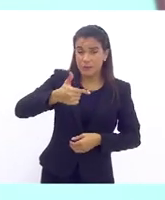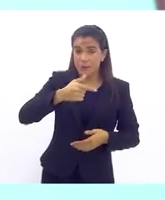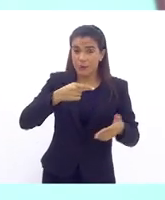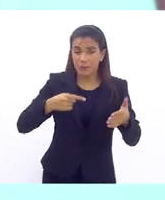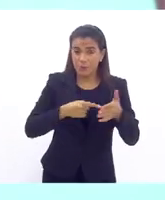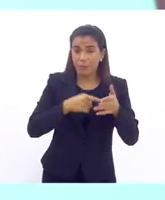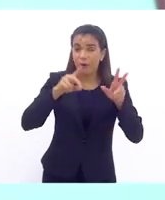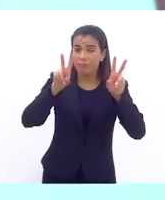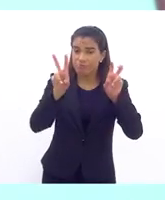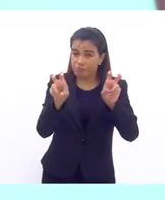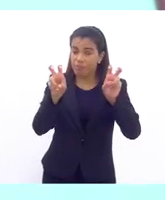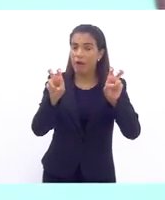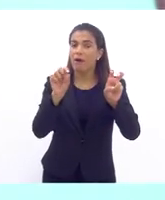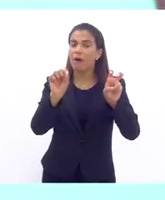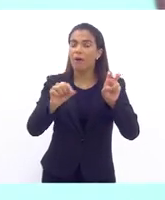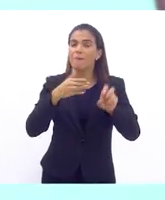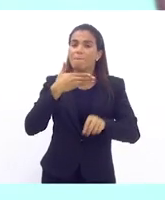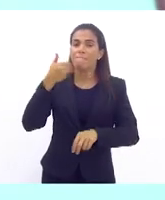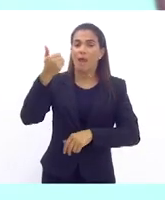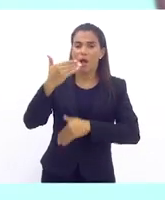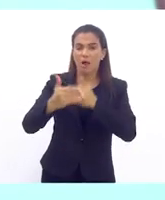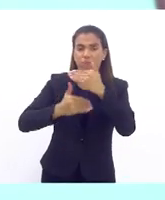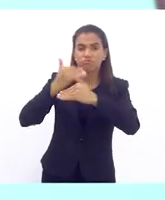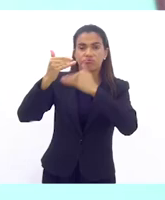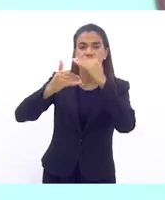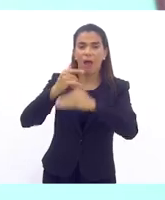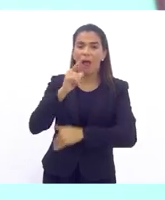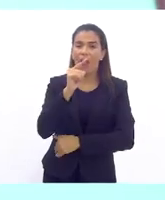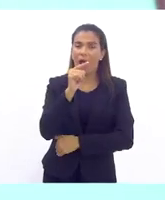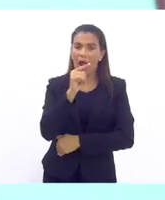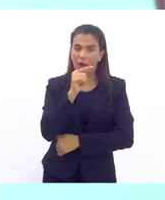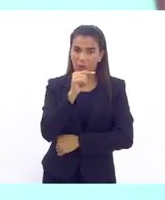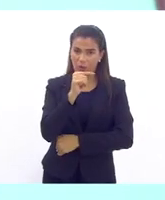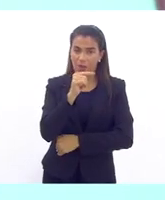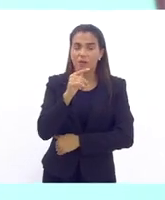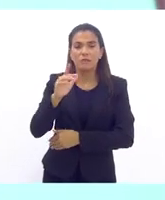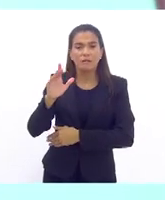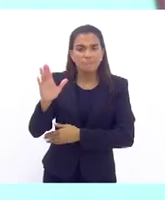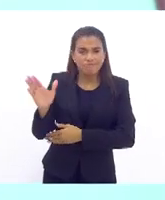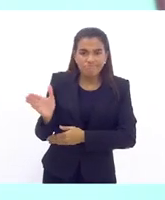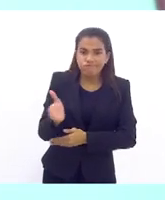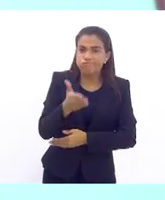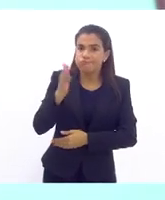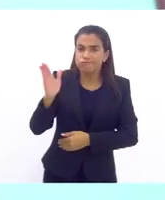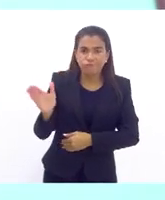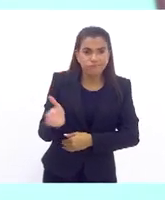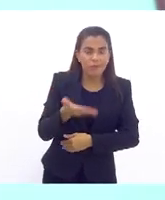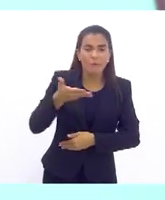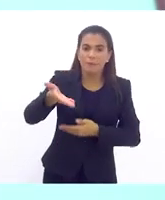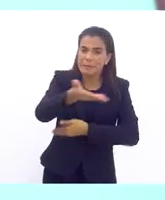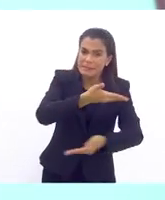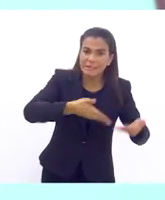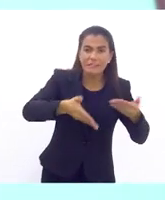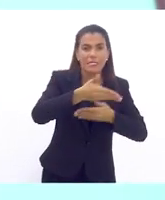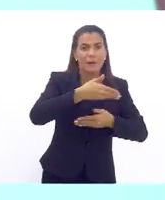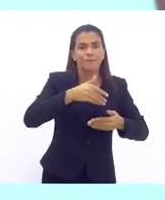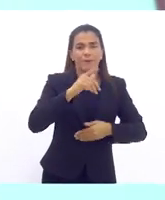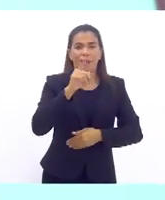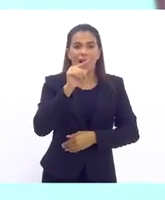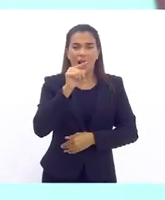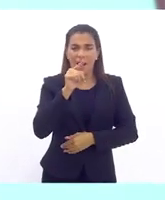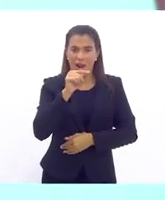é o que é melhorar a troca hídrica que precisa ser feito ali precisa ser feito na lagoa de Itaipu precisa ser feita